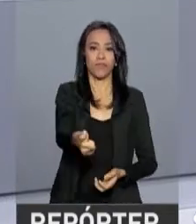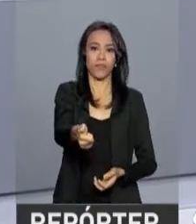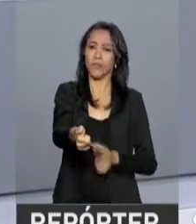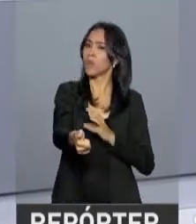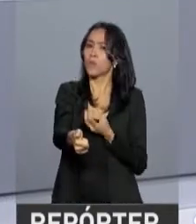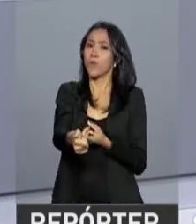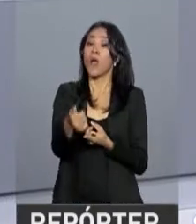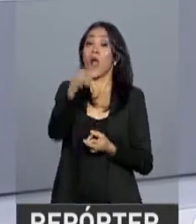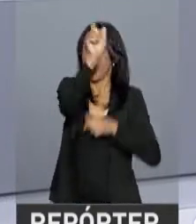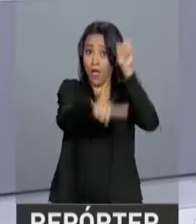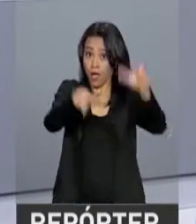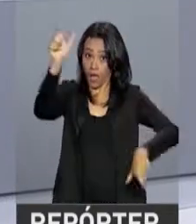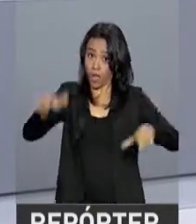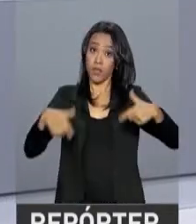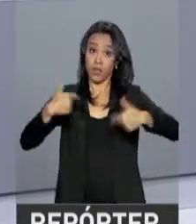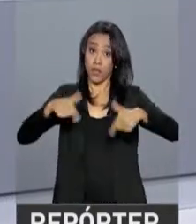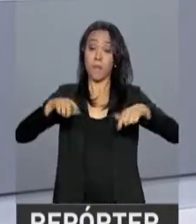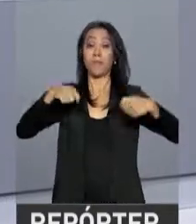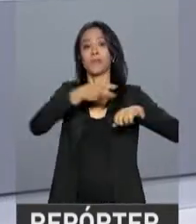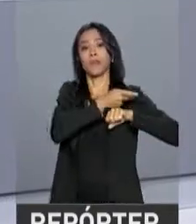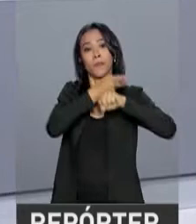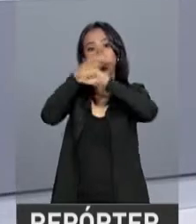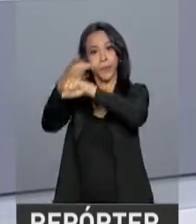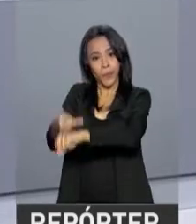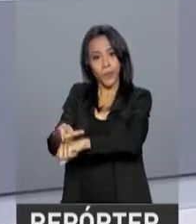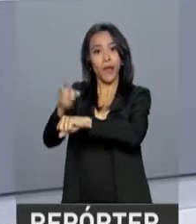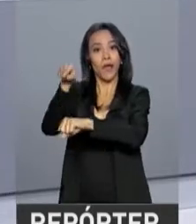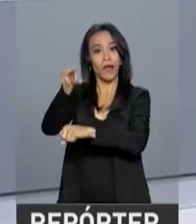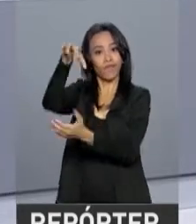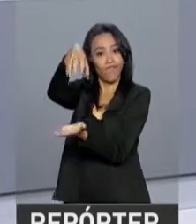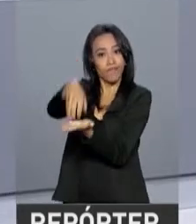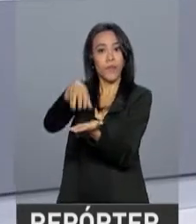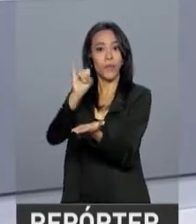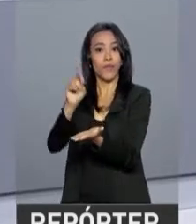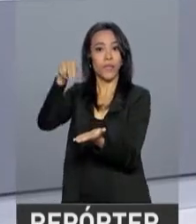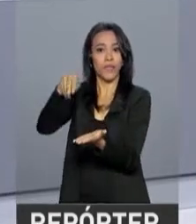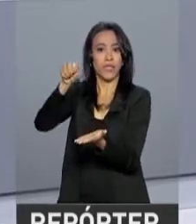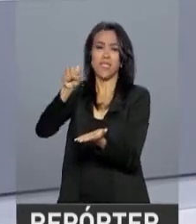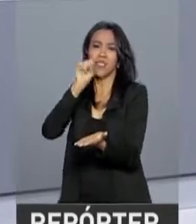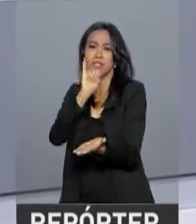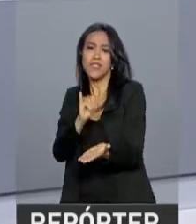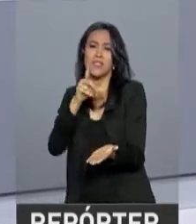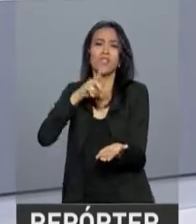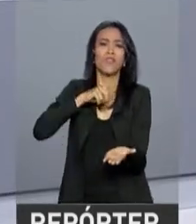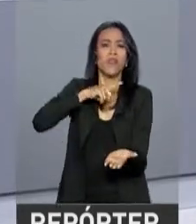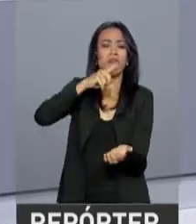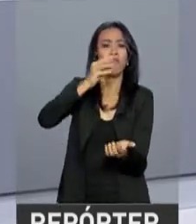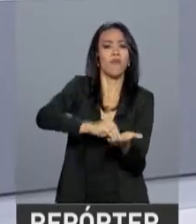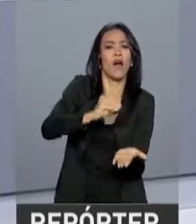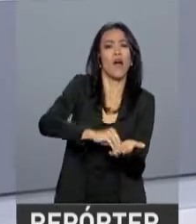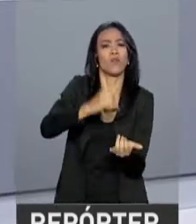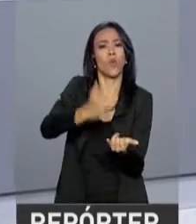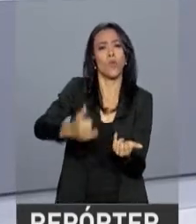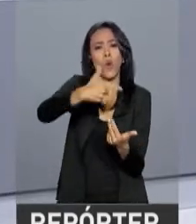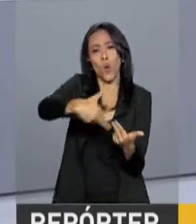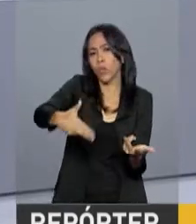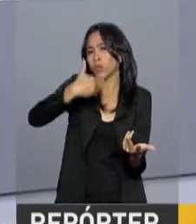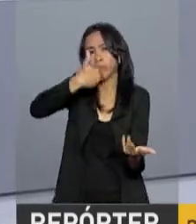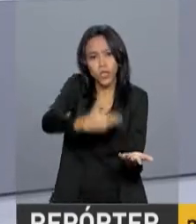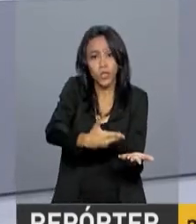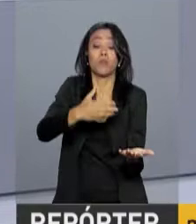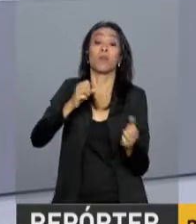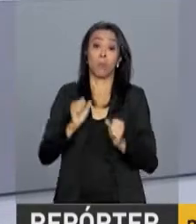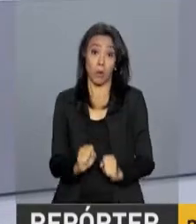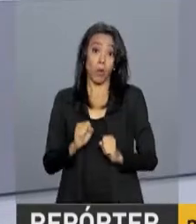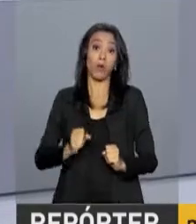com isso os trabalhadores só terão de comparecer a uma agência da previdência se houver alguma pendência no pedido os segurados poderão requerer